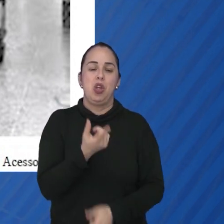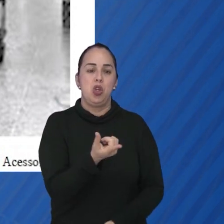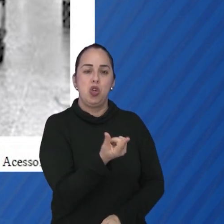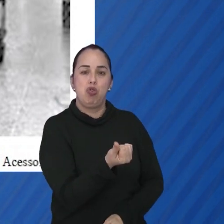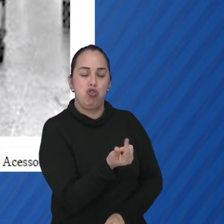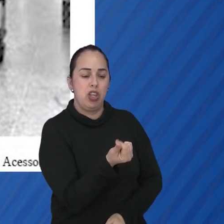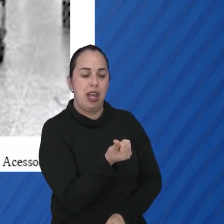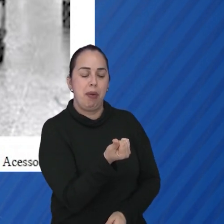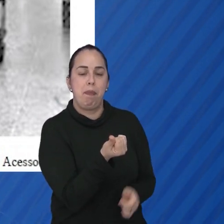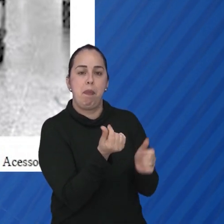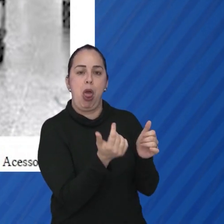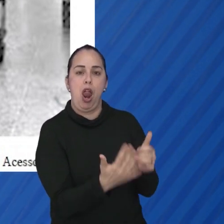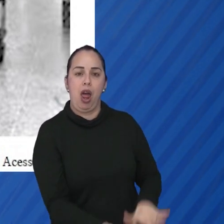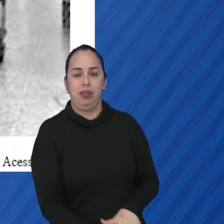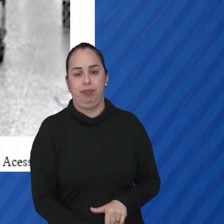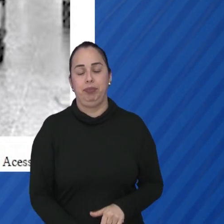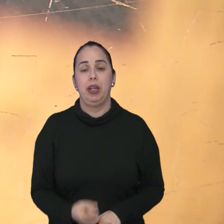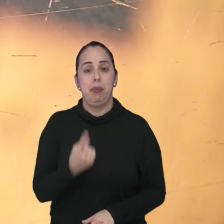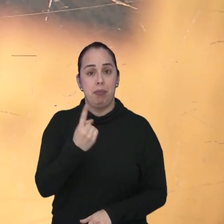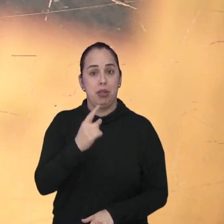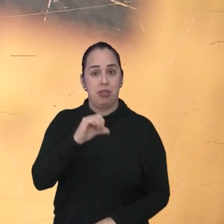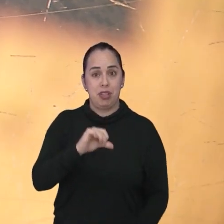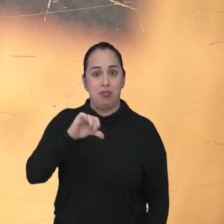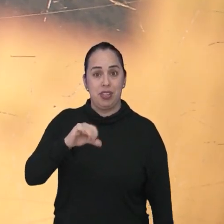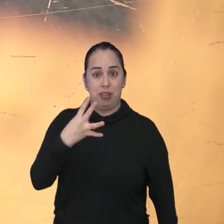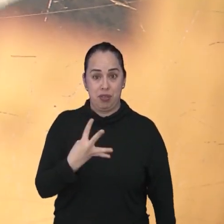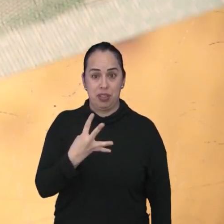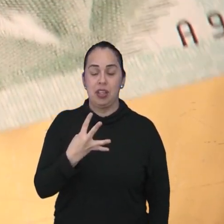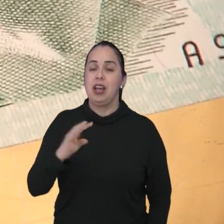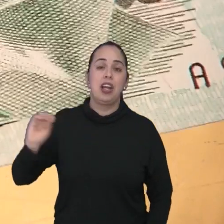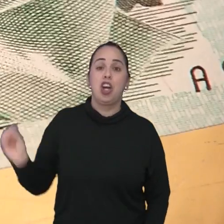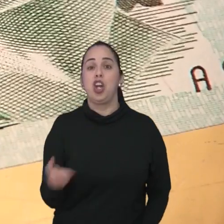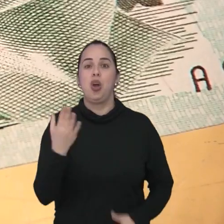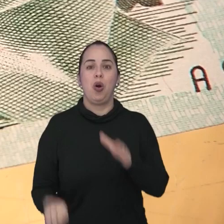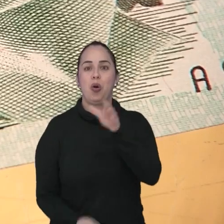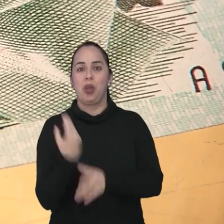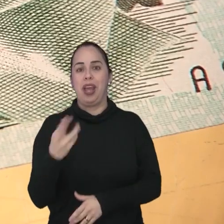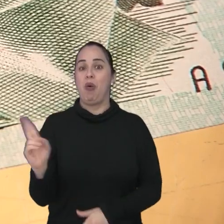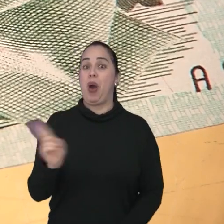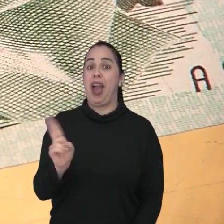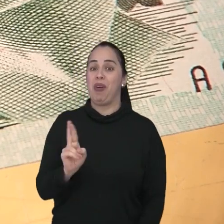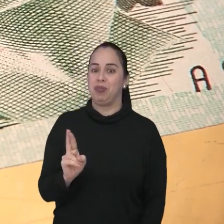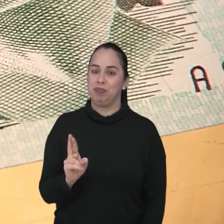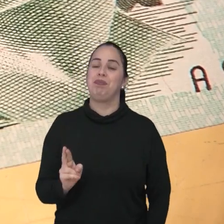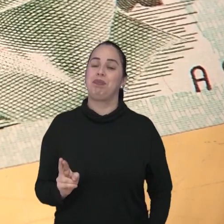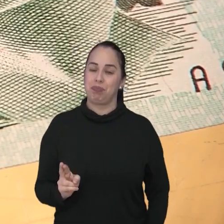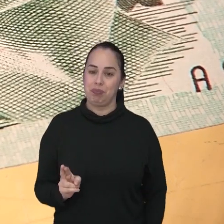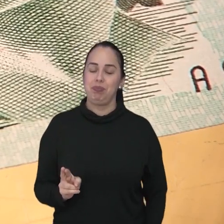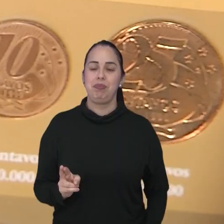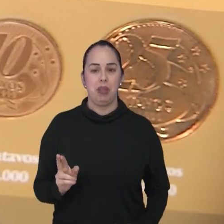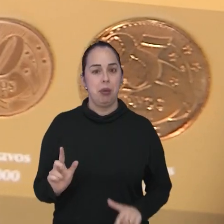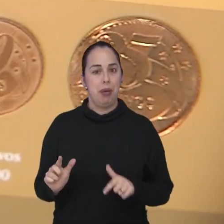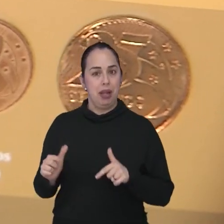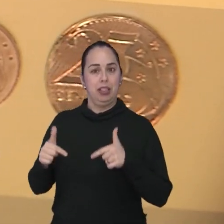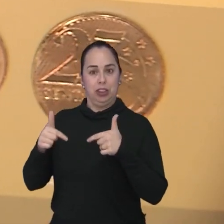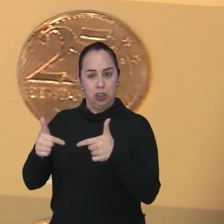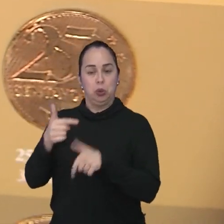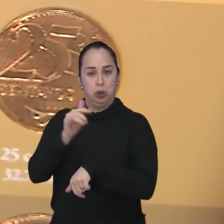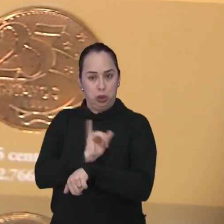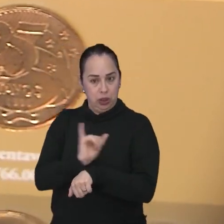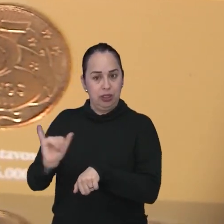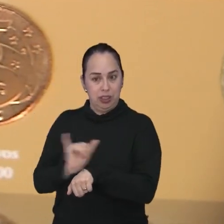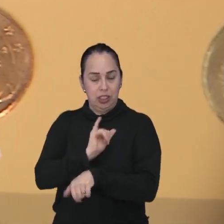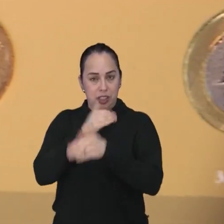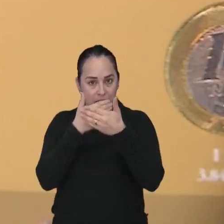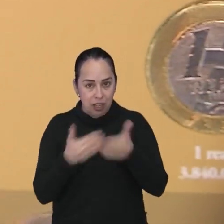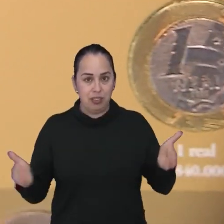rápida desvalorização dos salários. Em 1994 veio então o Plano Real, um conjunto de medidas